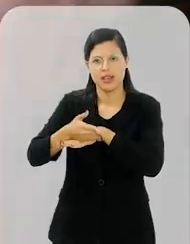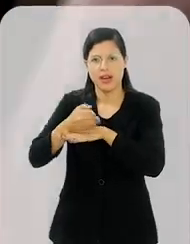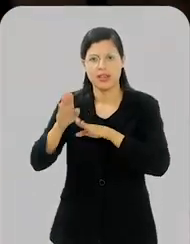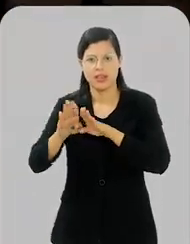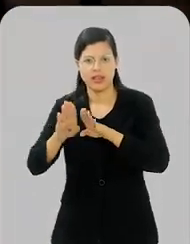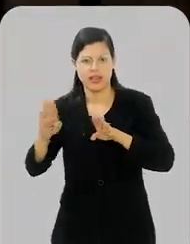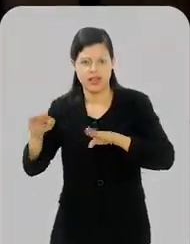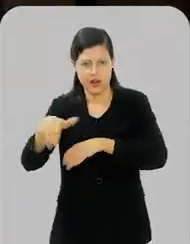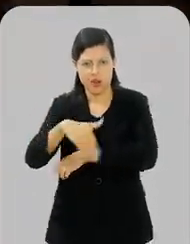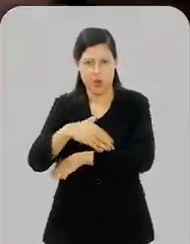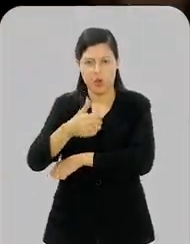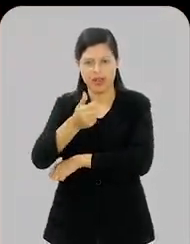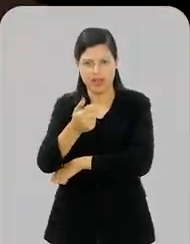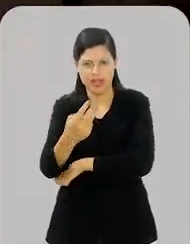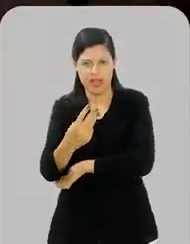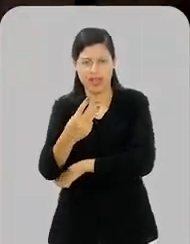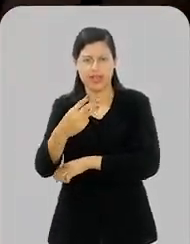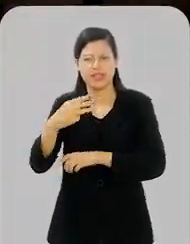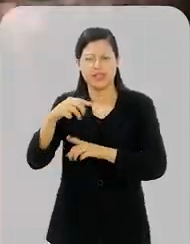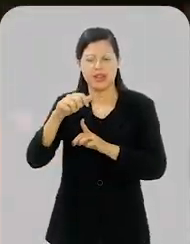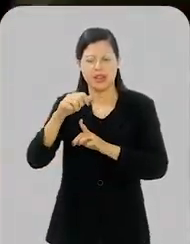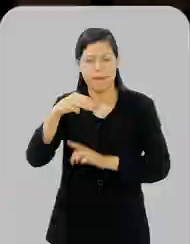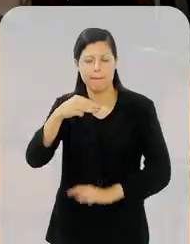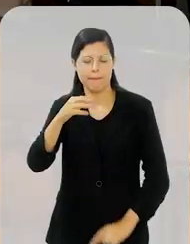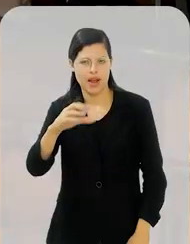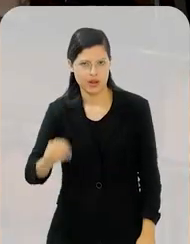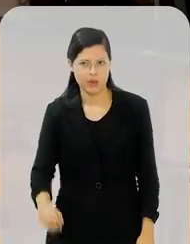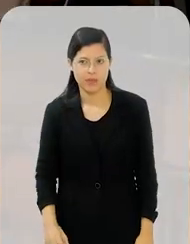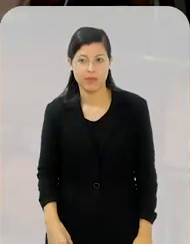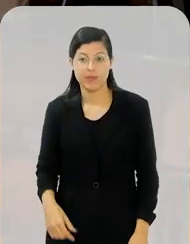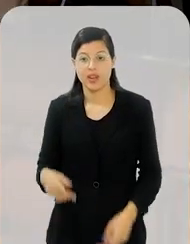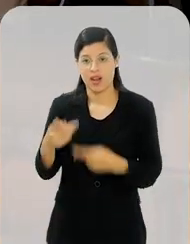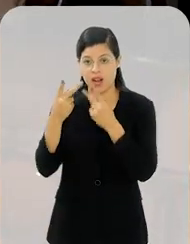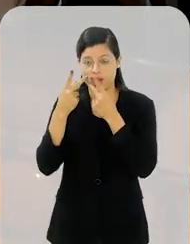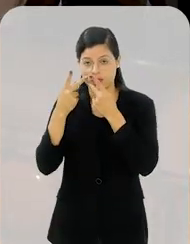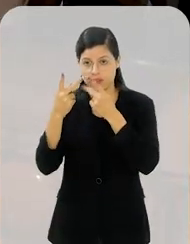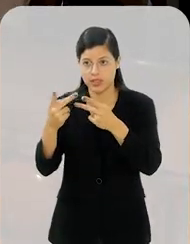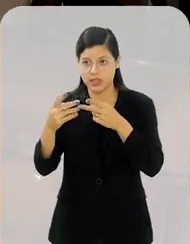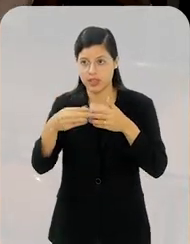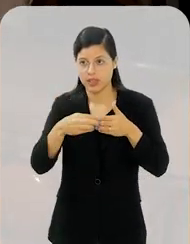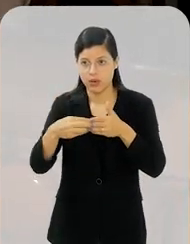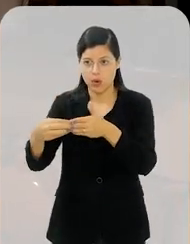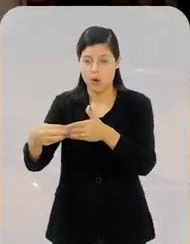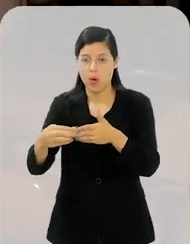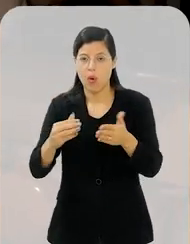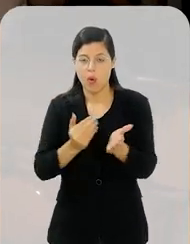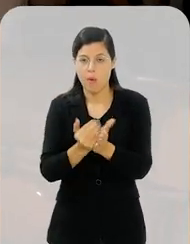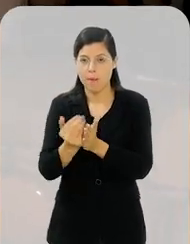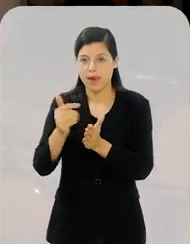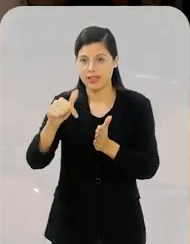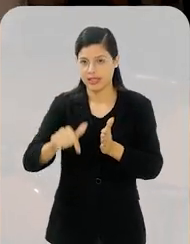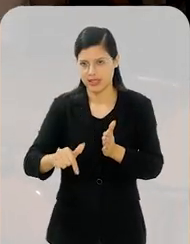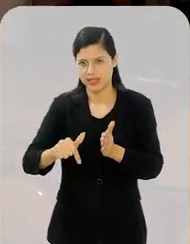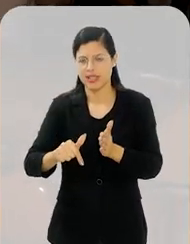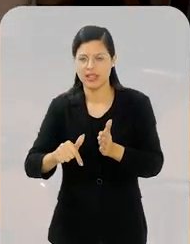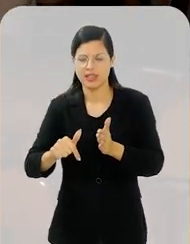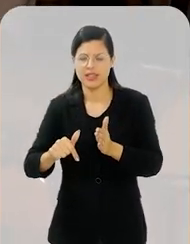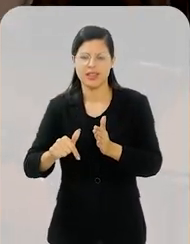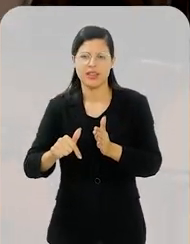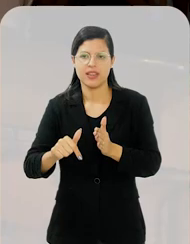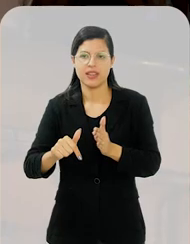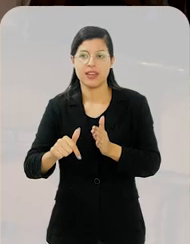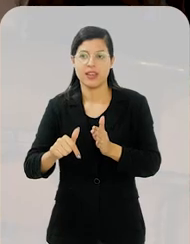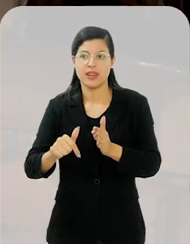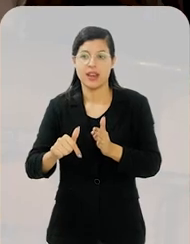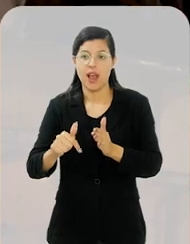pela lateral do teatro, na Avenida 13 de Maio. A visita guiada começa aqui no Salão Assírios, no térreo